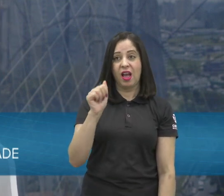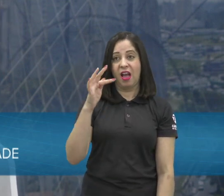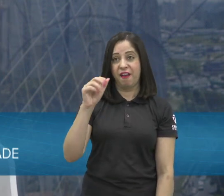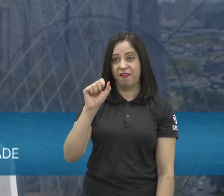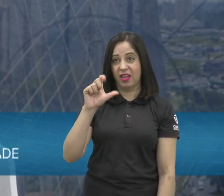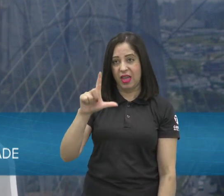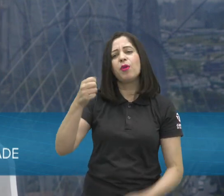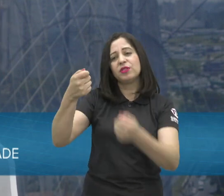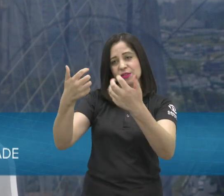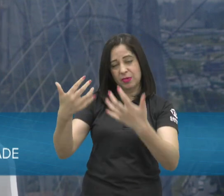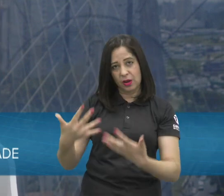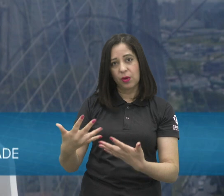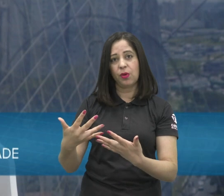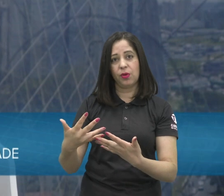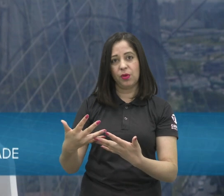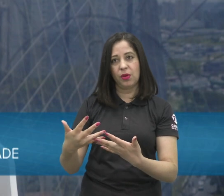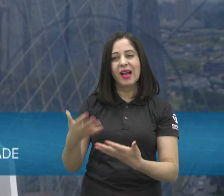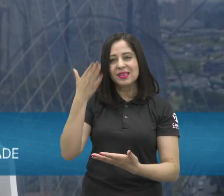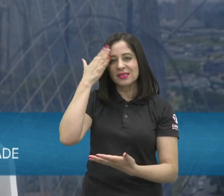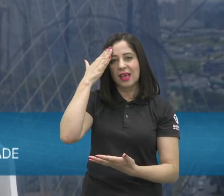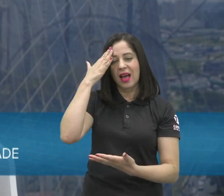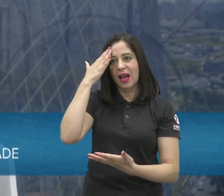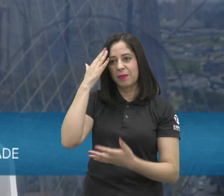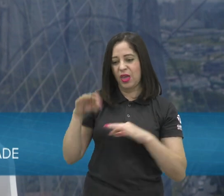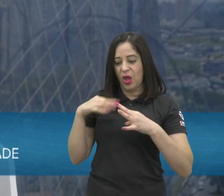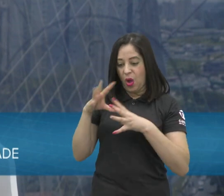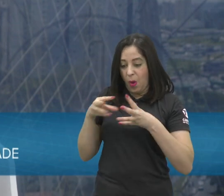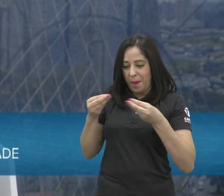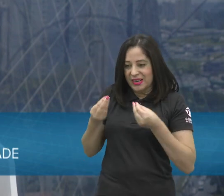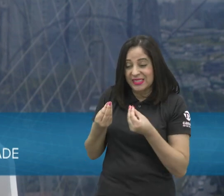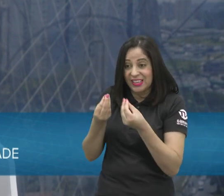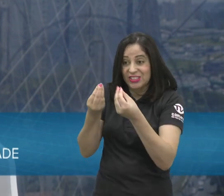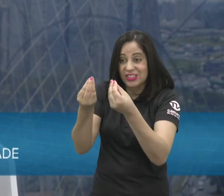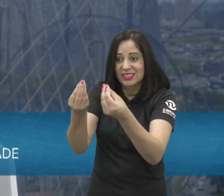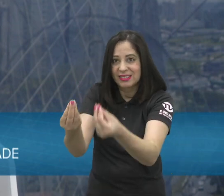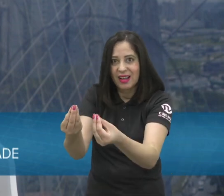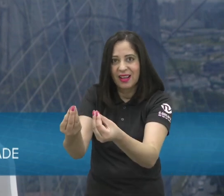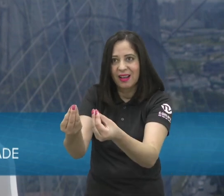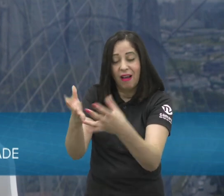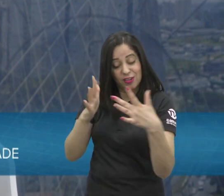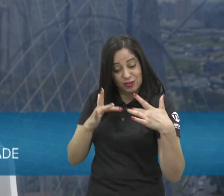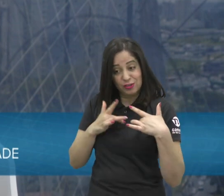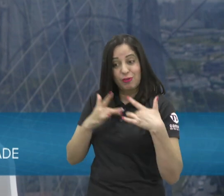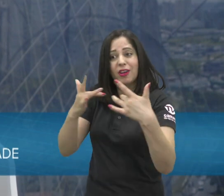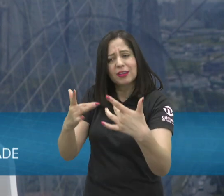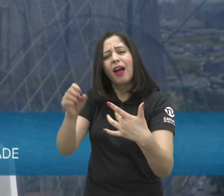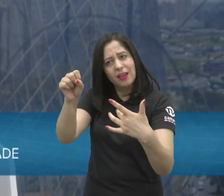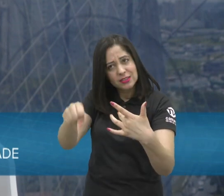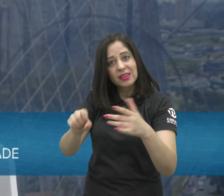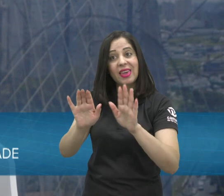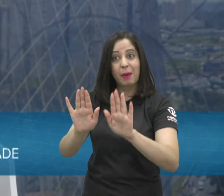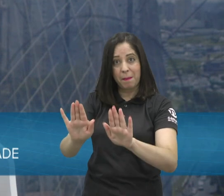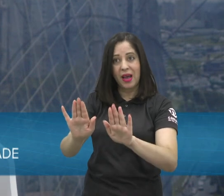como a trabalhadora também ali da instituição pontuou. Você comprar um presente e estar lá,